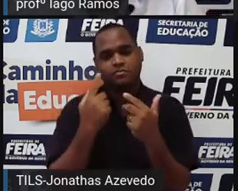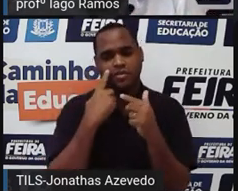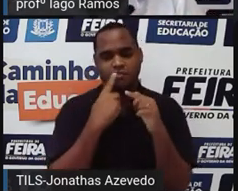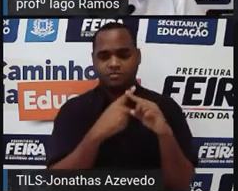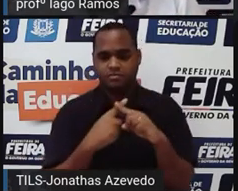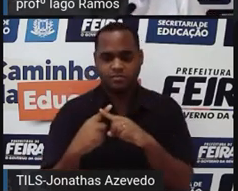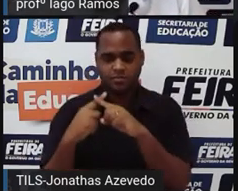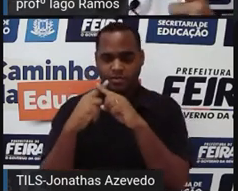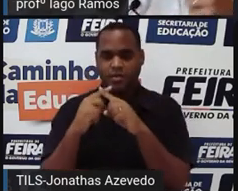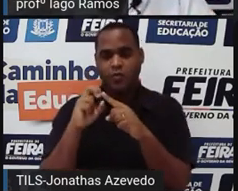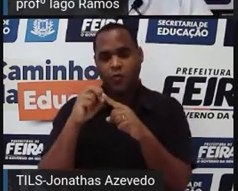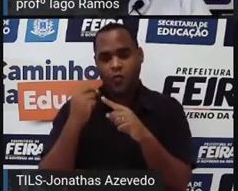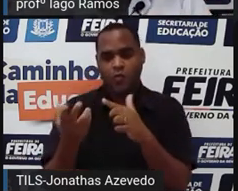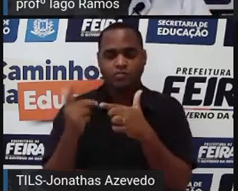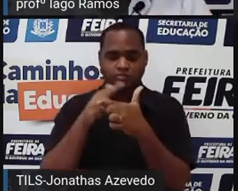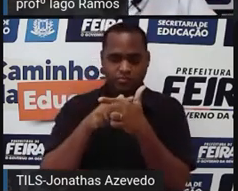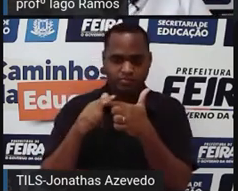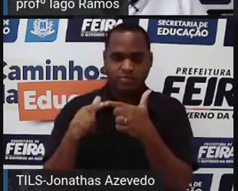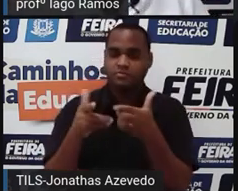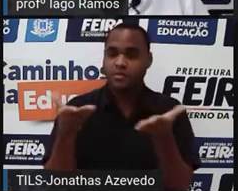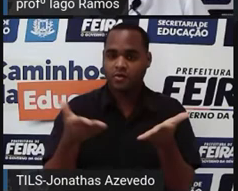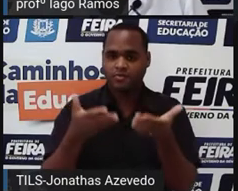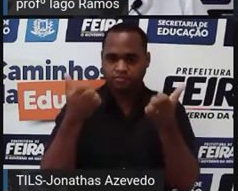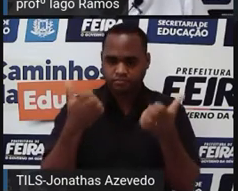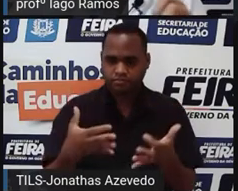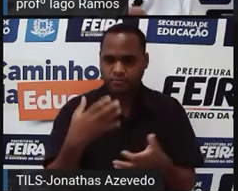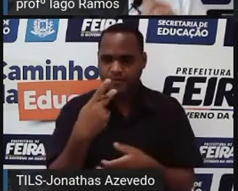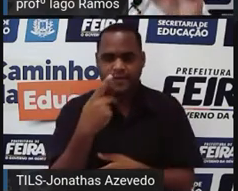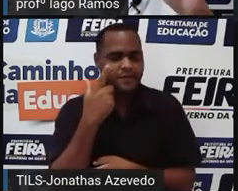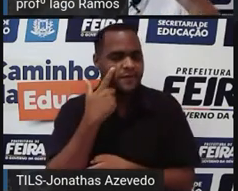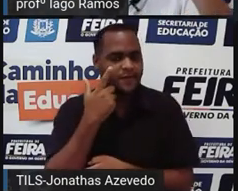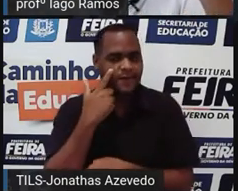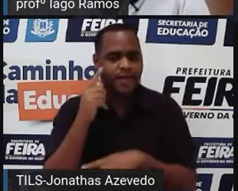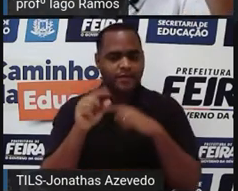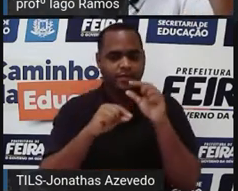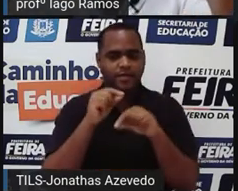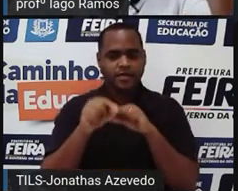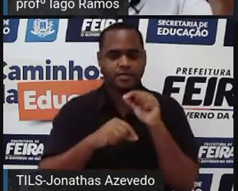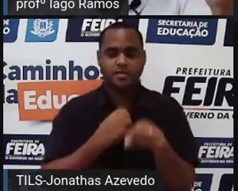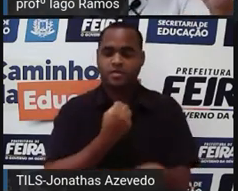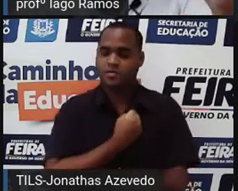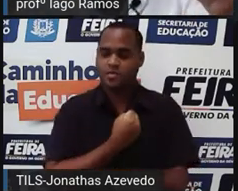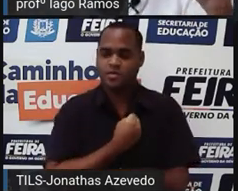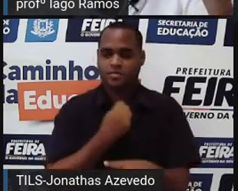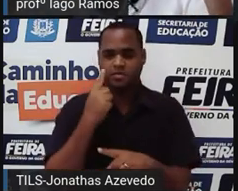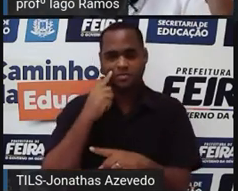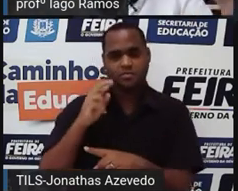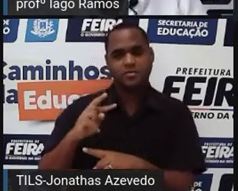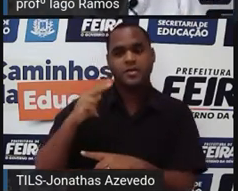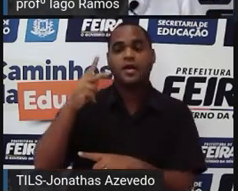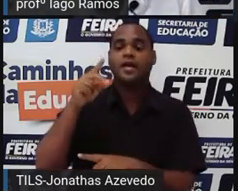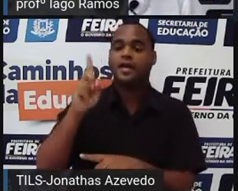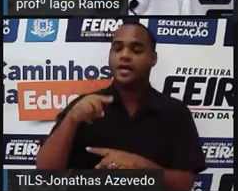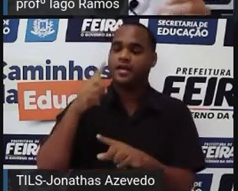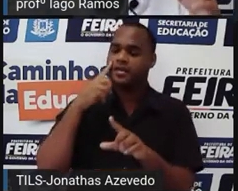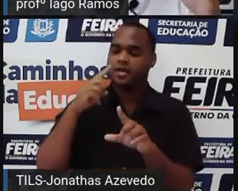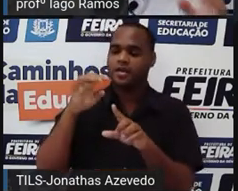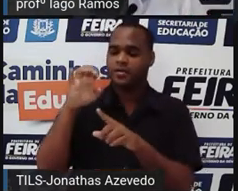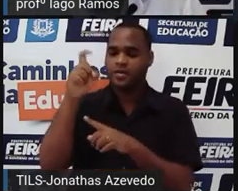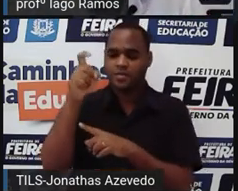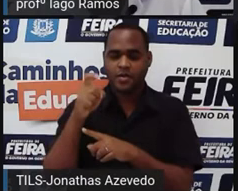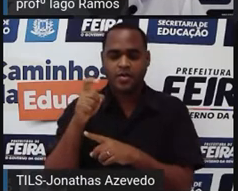e na divisão, e agora a gente vai ver quando os numerozinhos de cima, que são os expoentes,